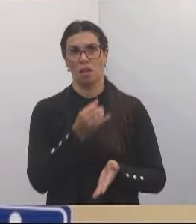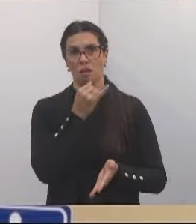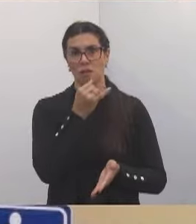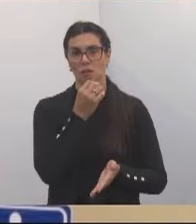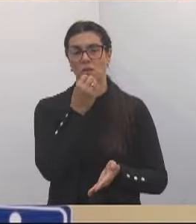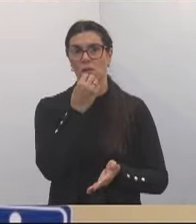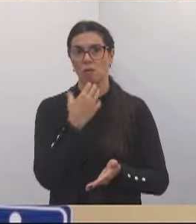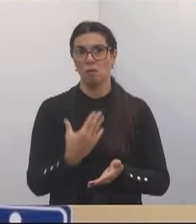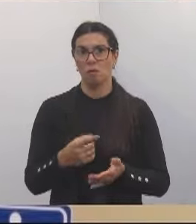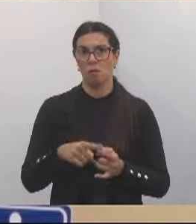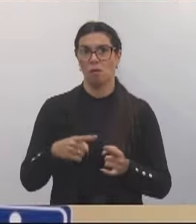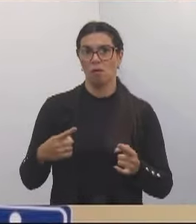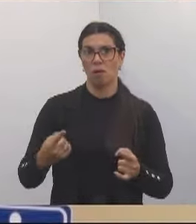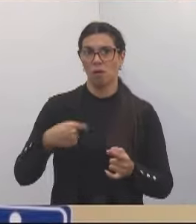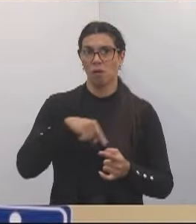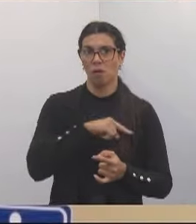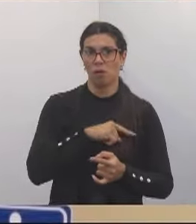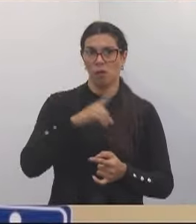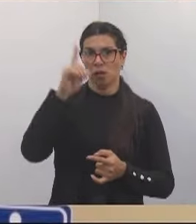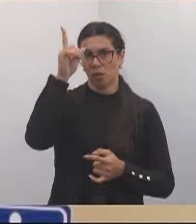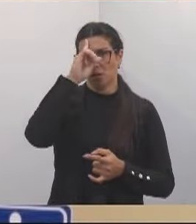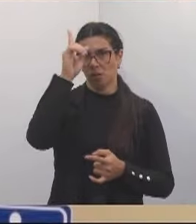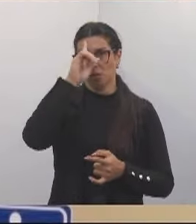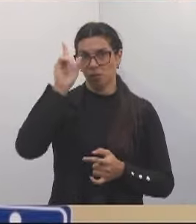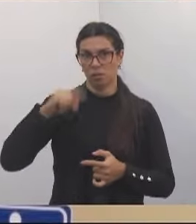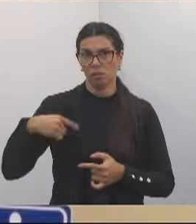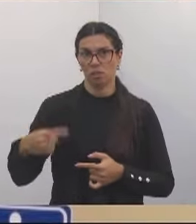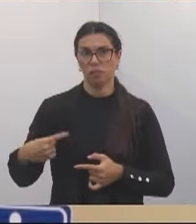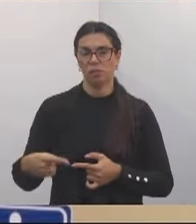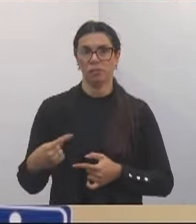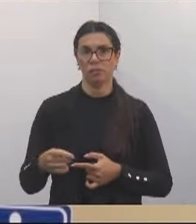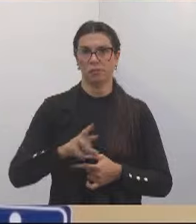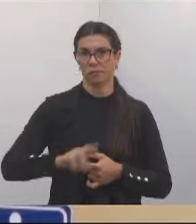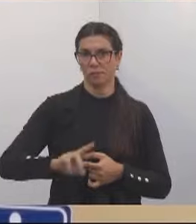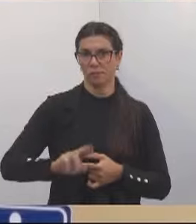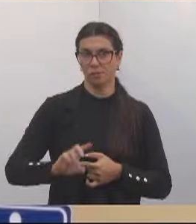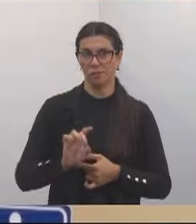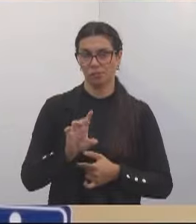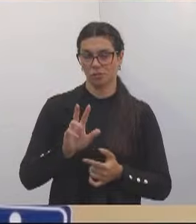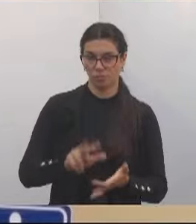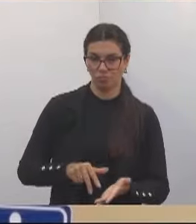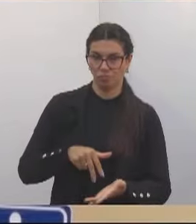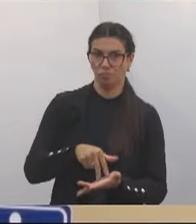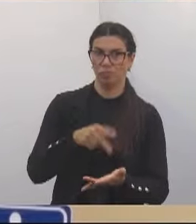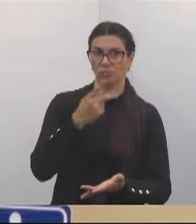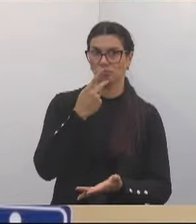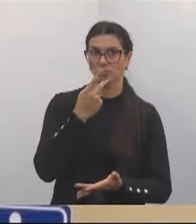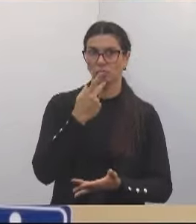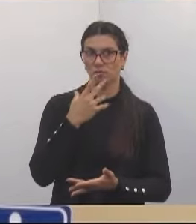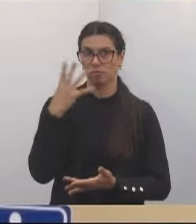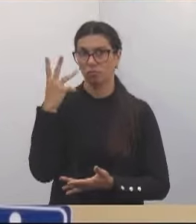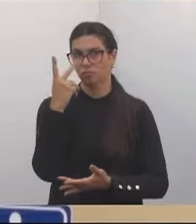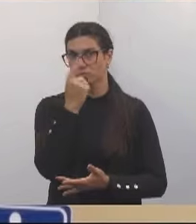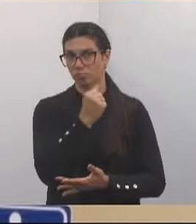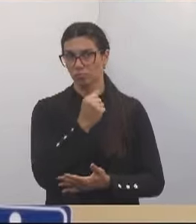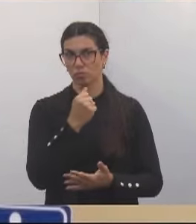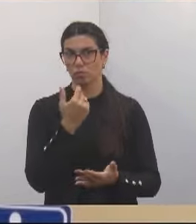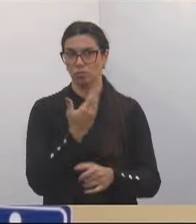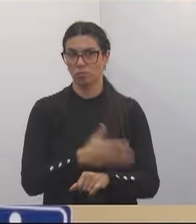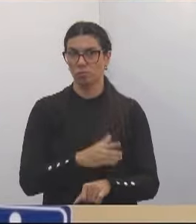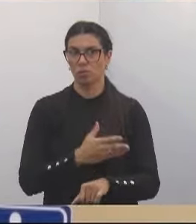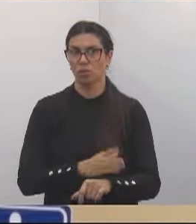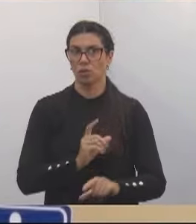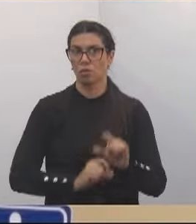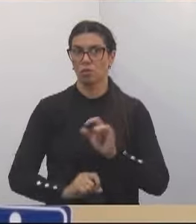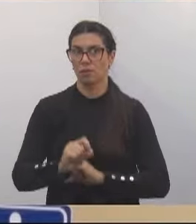cabe a nós, no nosso dia a dia, não só subir aqui e falar bonito, não. No nosso dia a dia, praticar aquilo